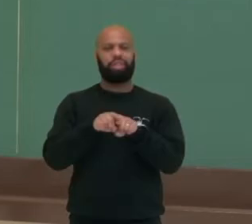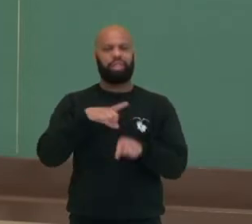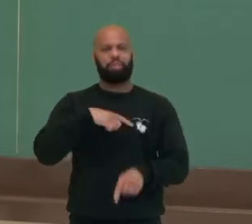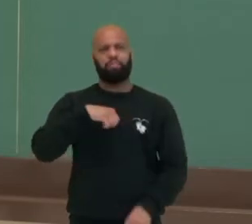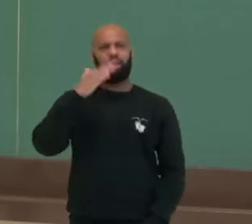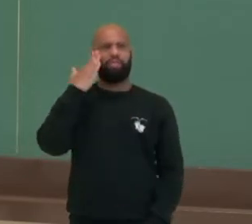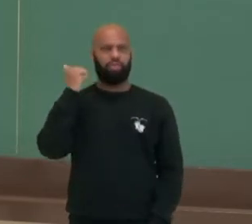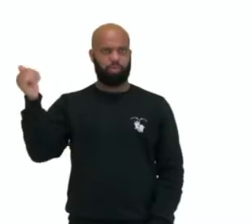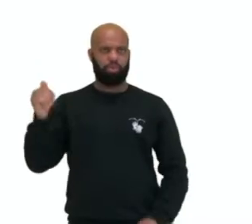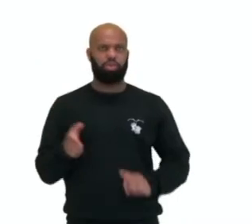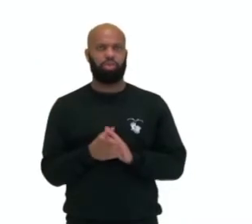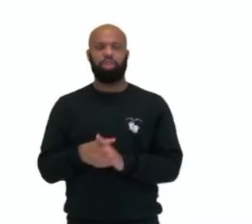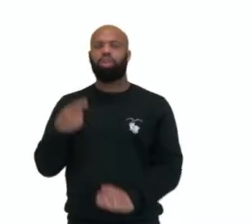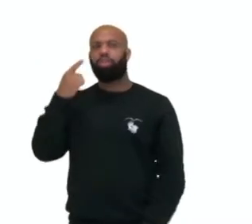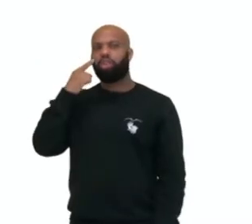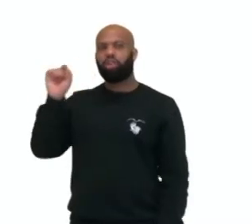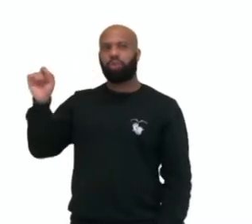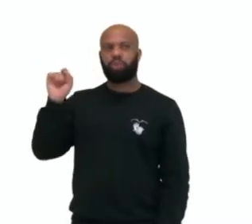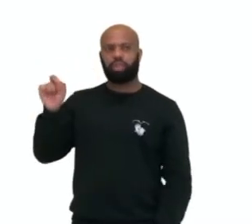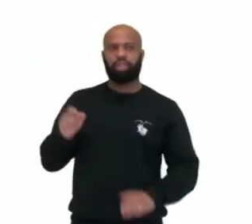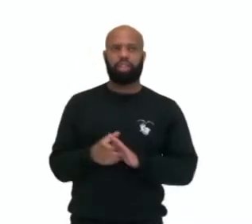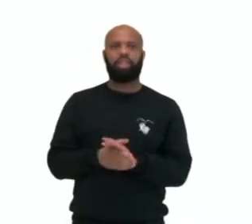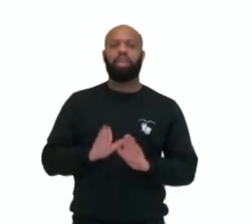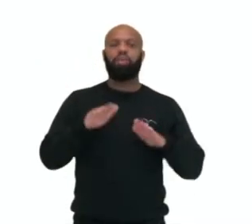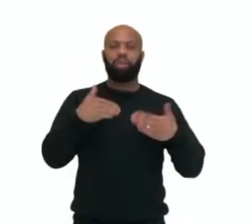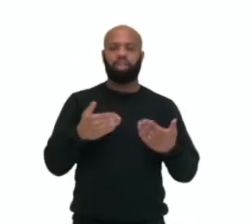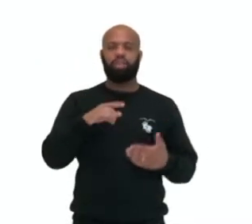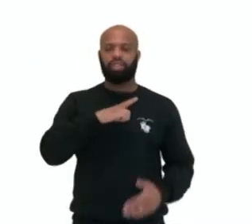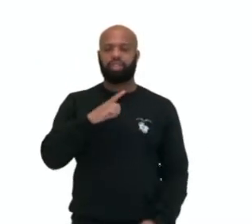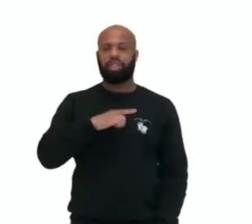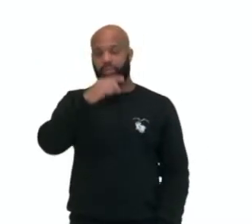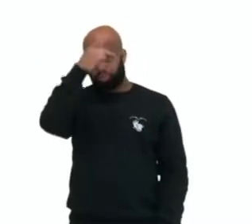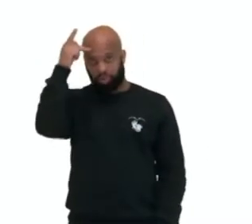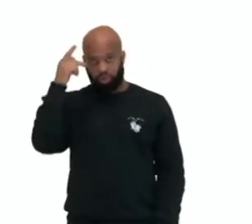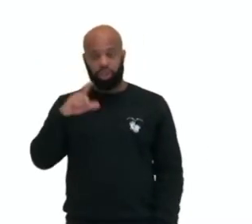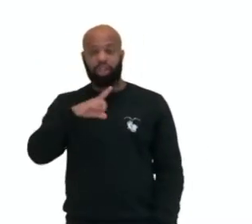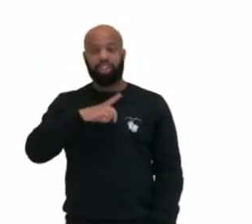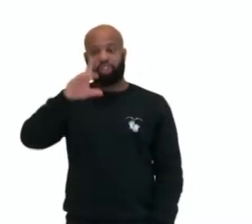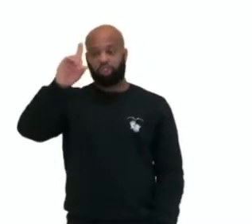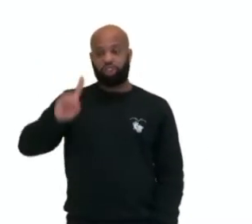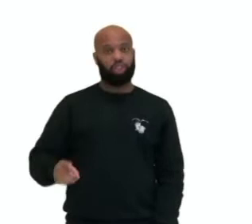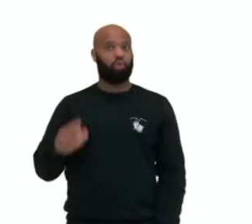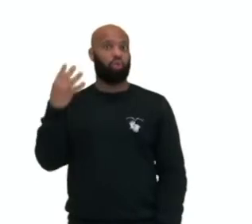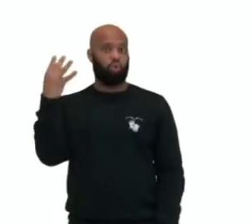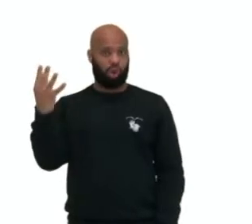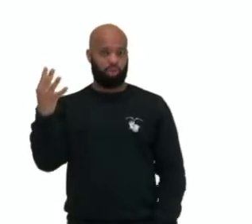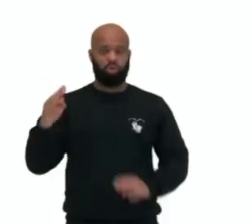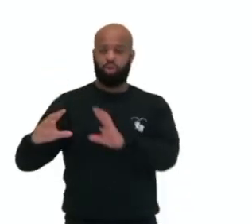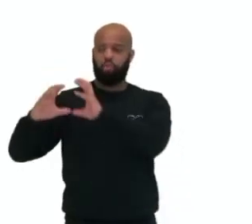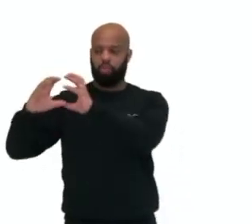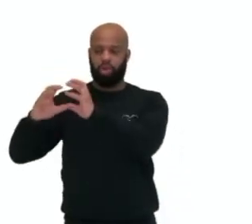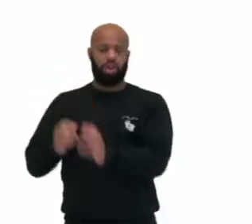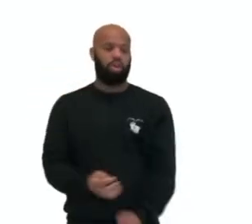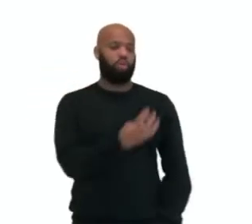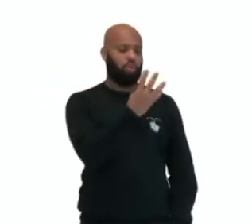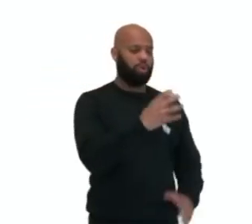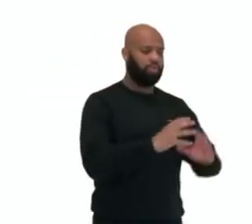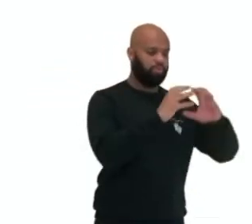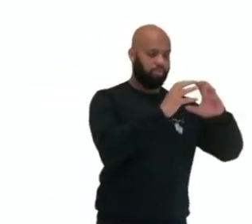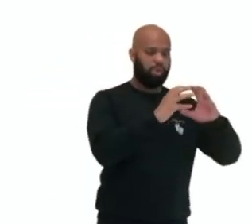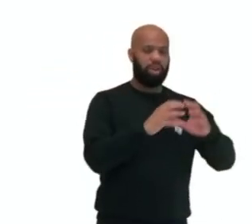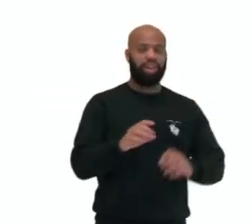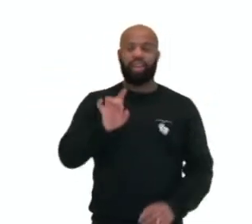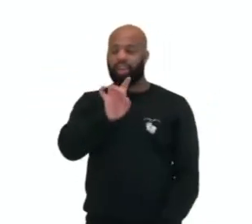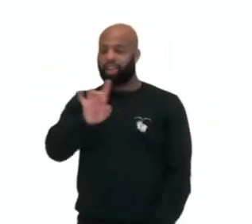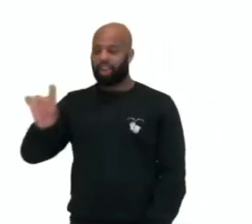jogo. Aqui, cada equipe tem direito a 4 bochas, sendo 2 bolas para